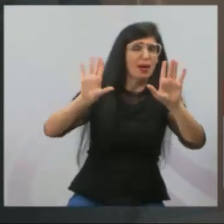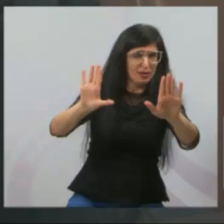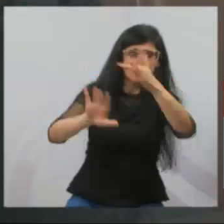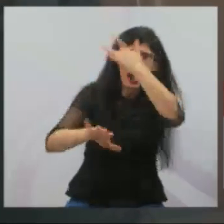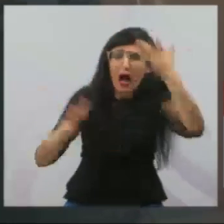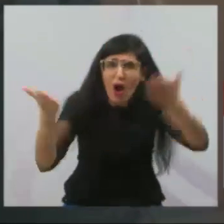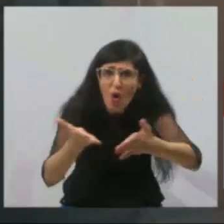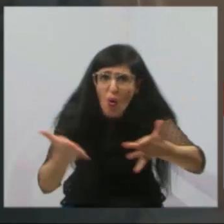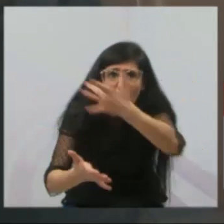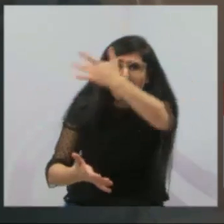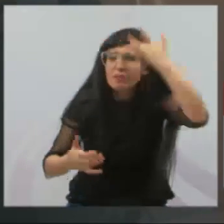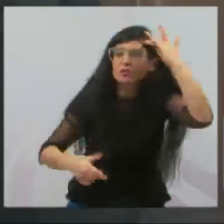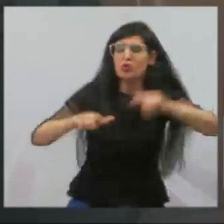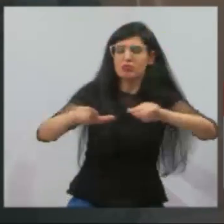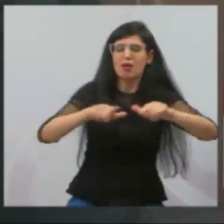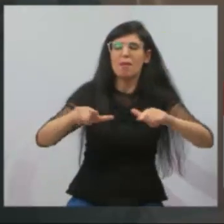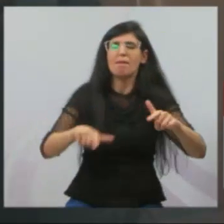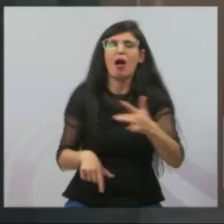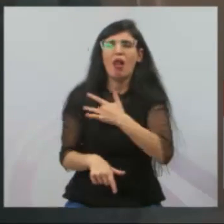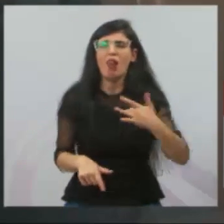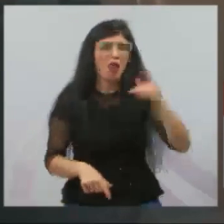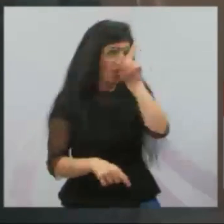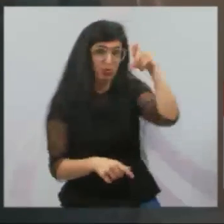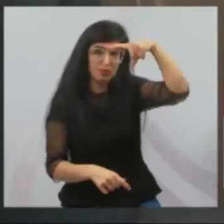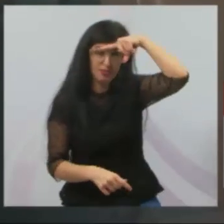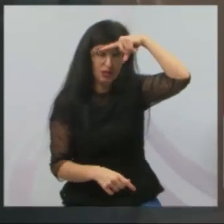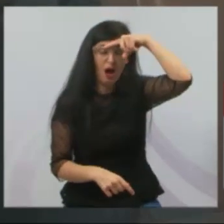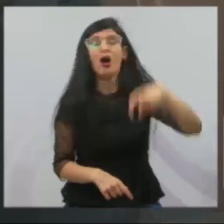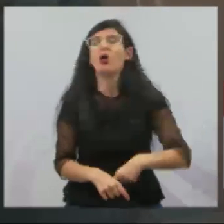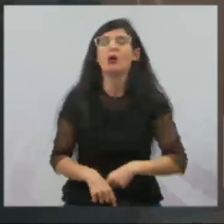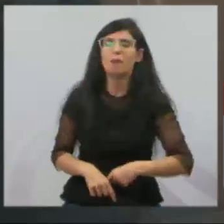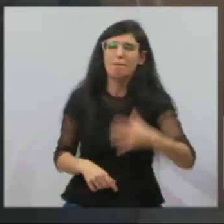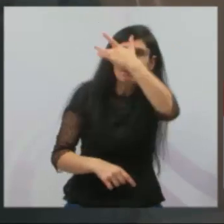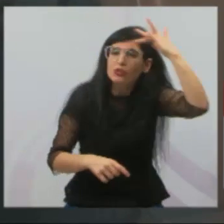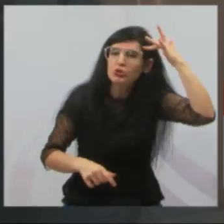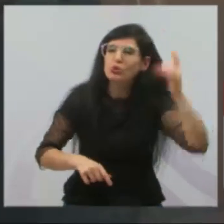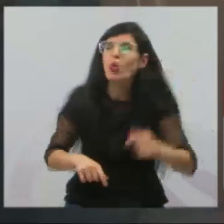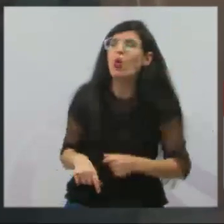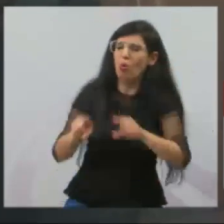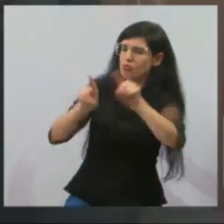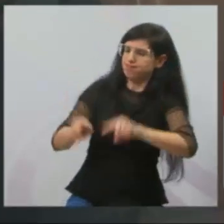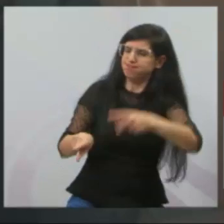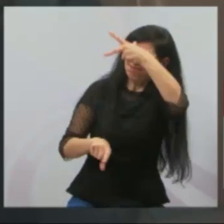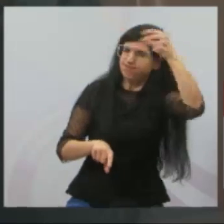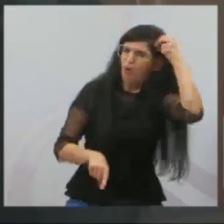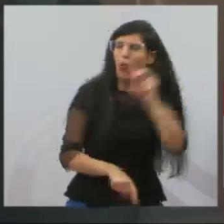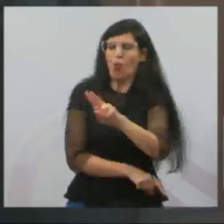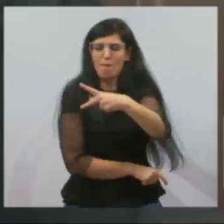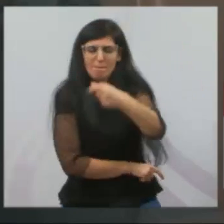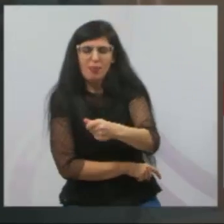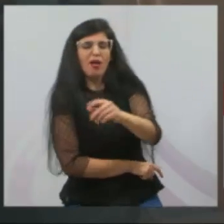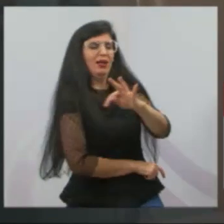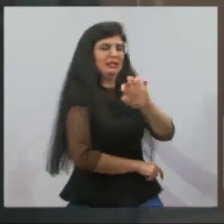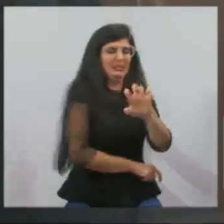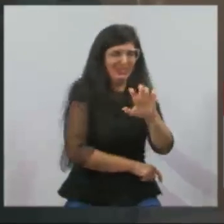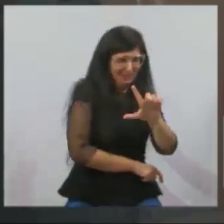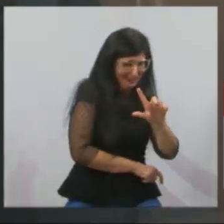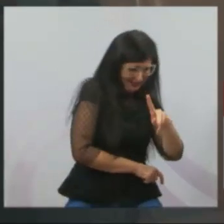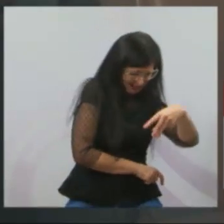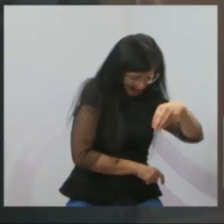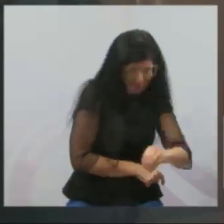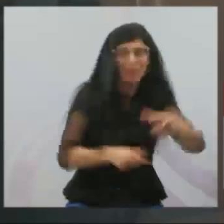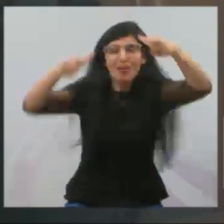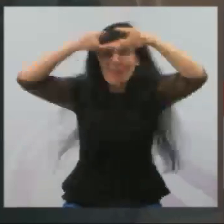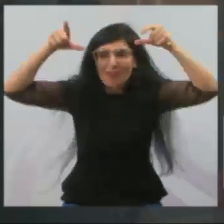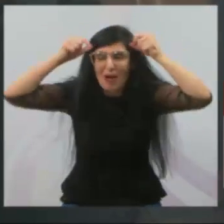os servidores da saúde, né? Os servidores que estão lá na UPA Dr. Telmo, as enfermeiras, os médicos,